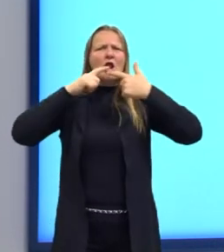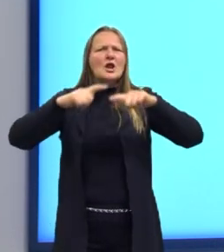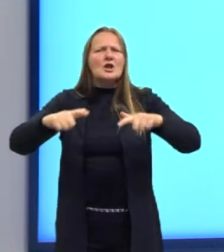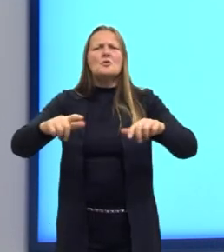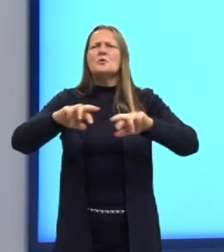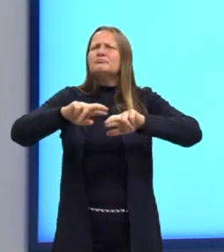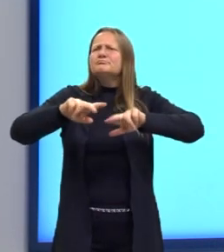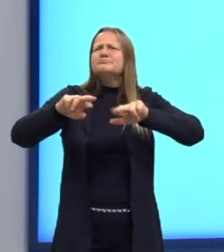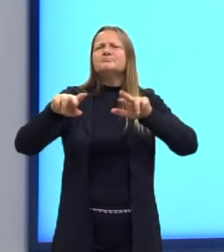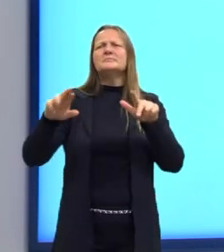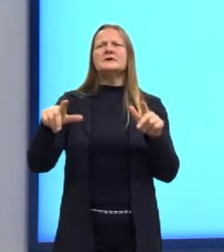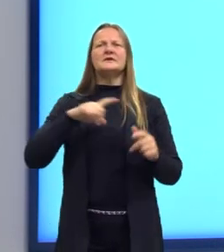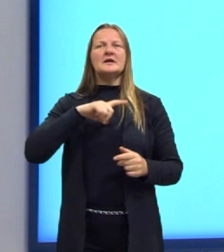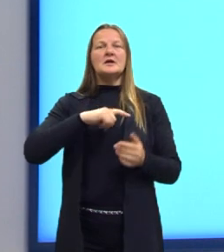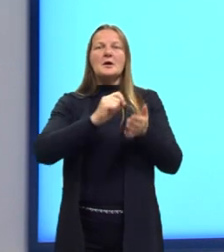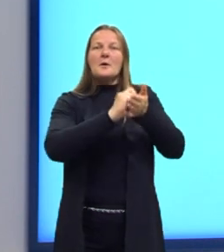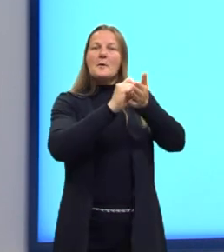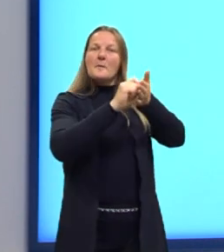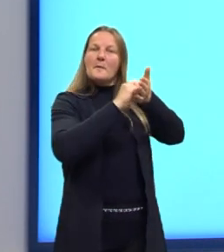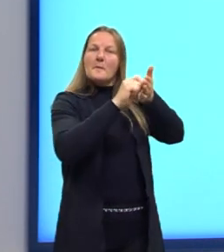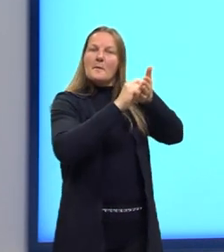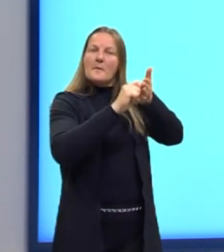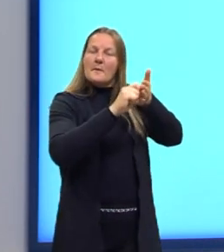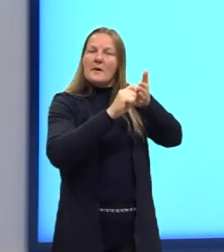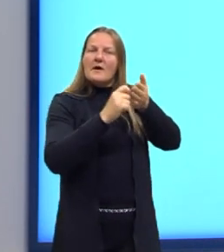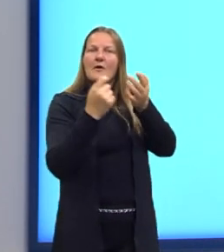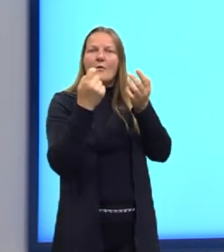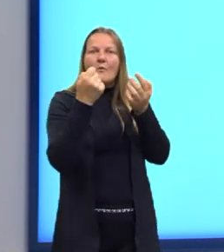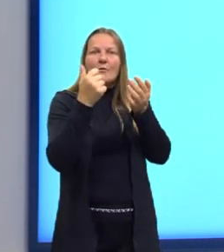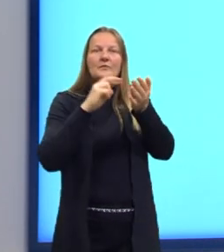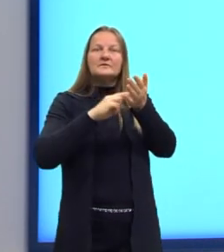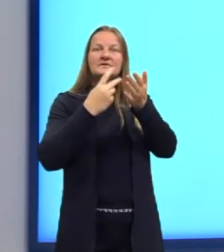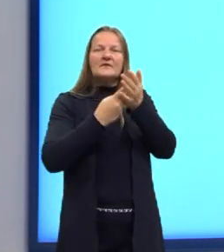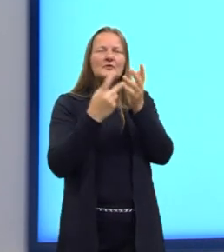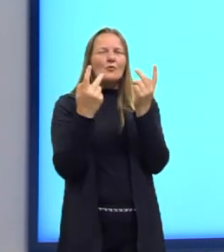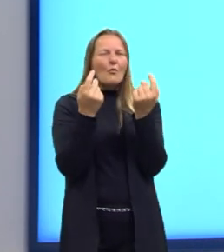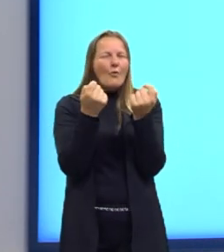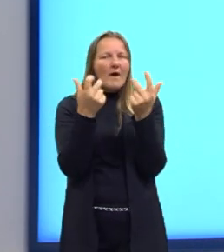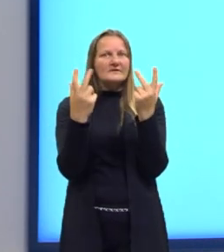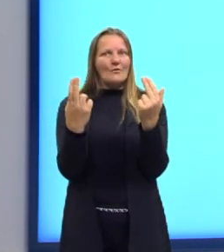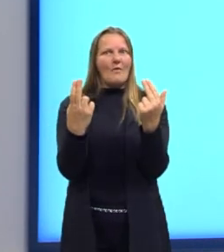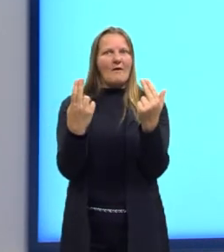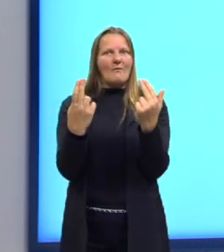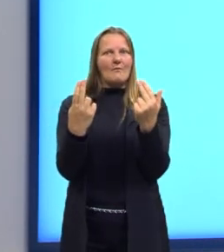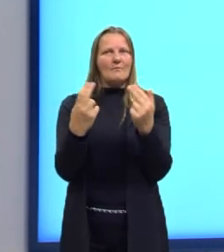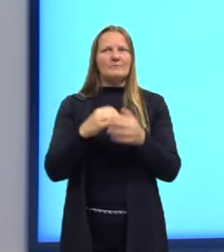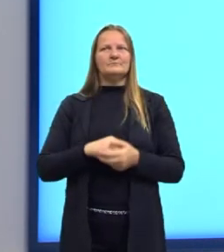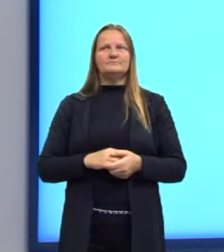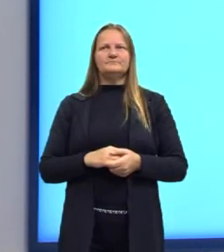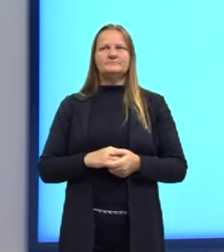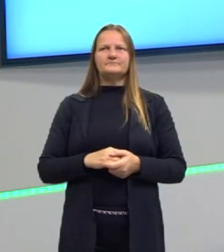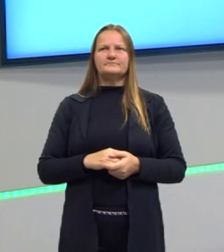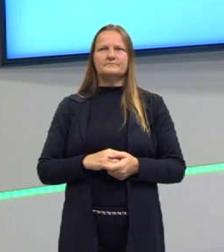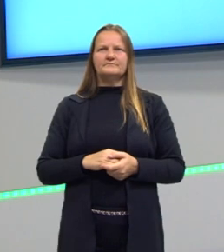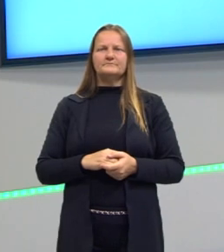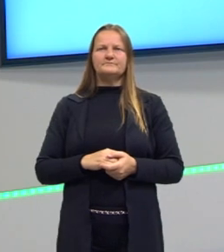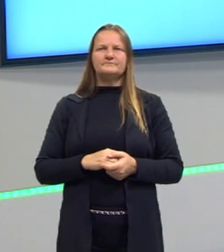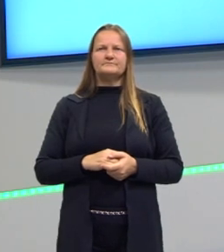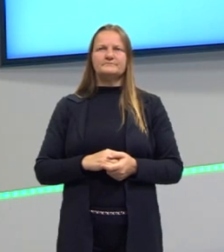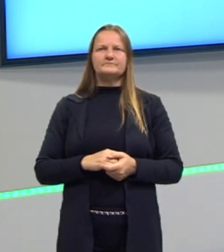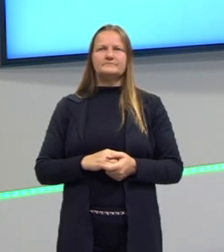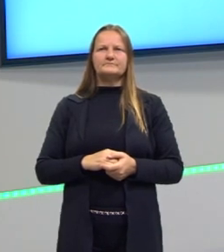idiomas que tem ortografia e significado similar Ou seja a gente são vocábulos